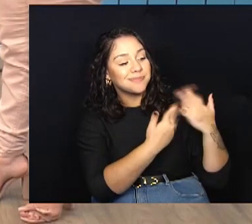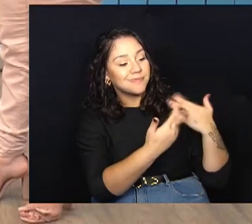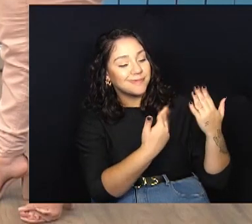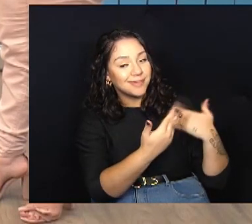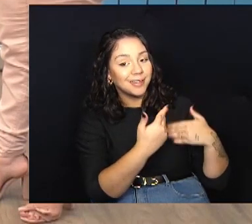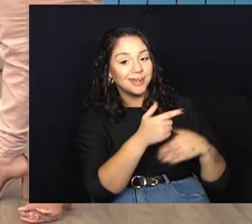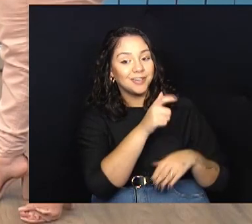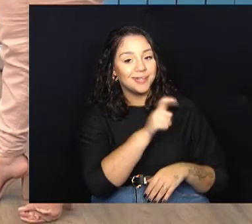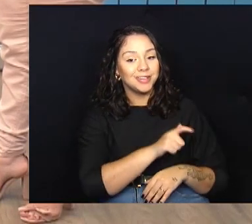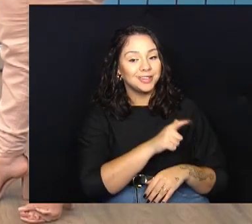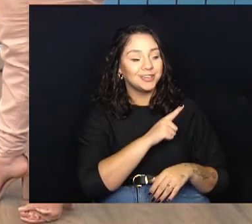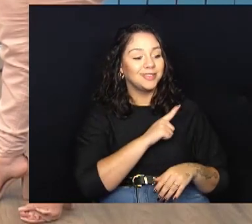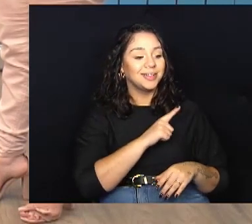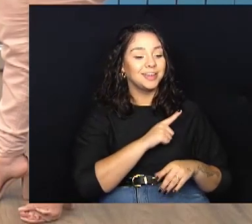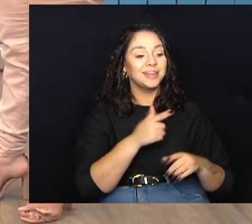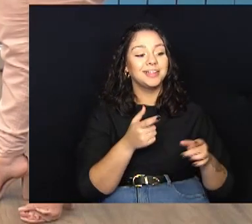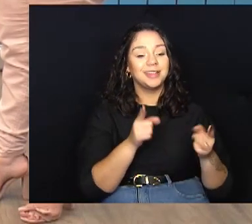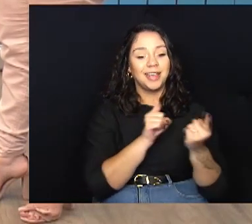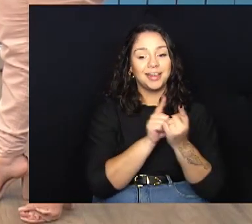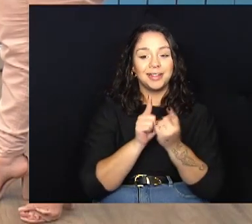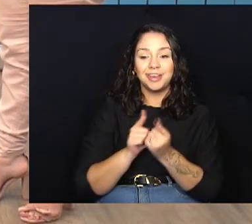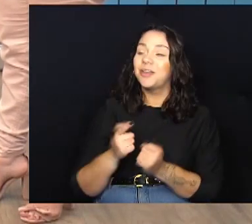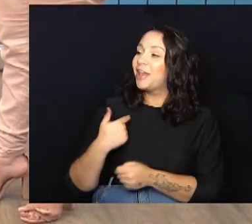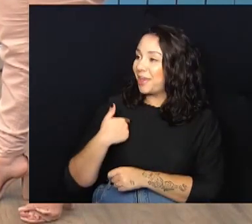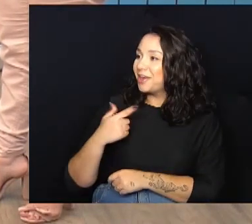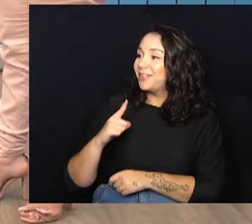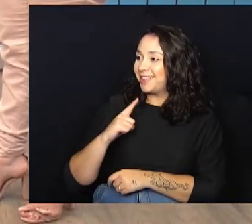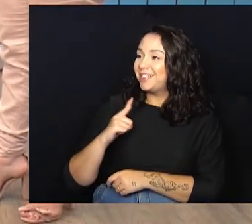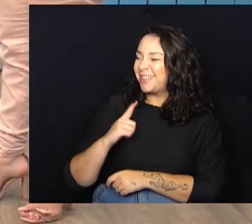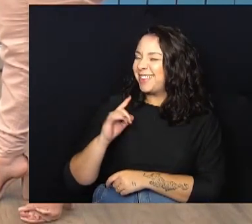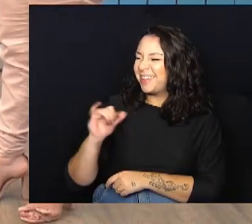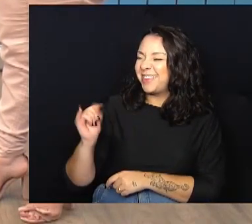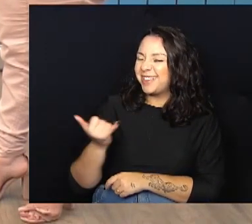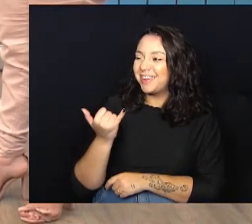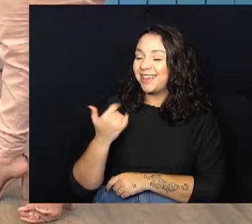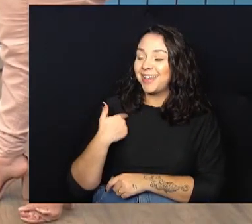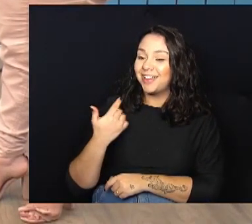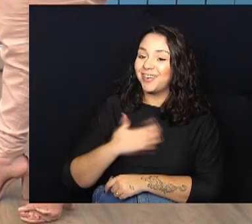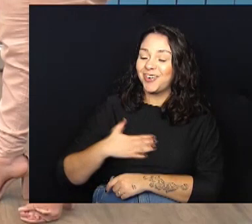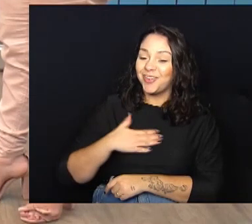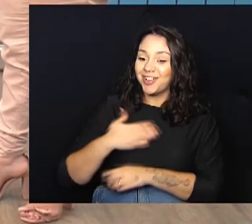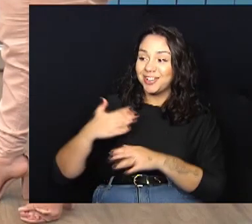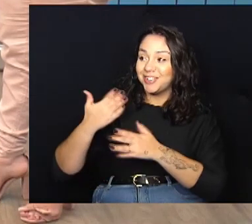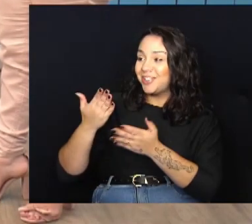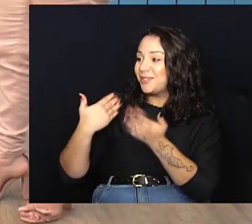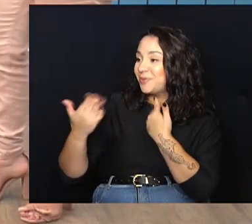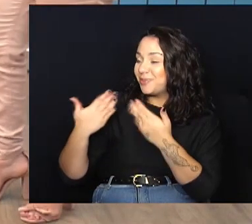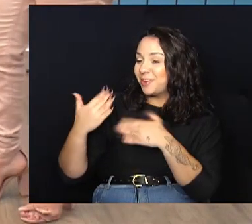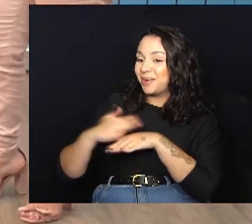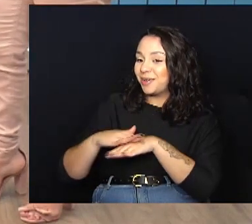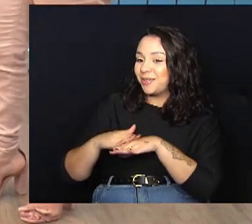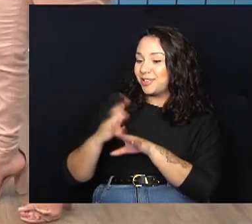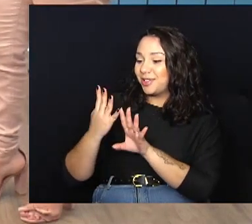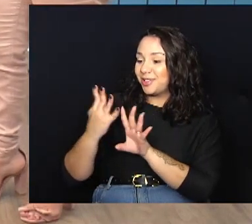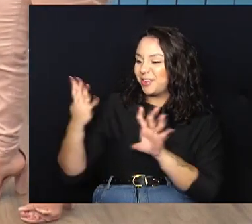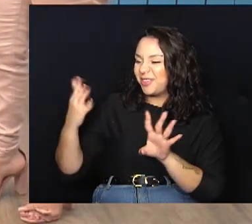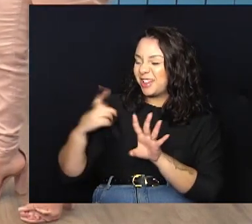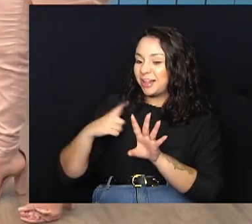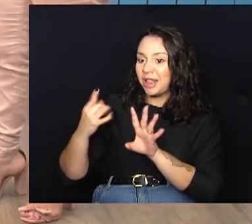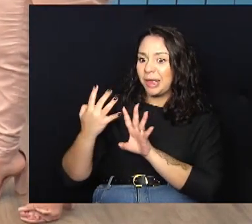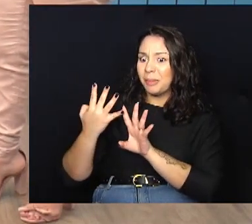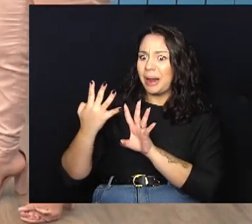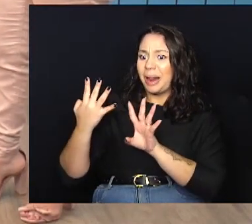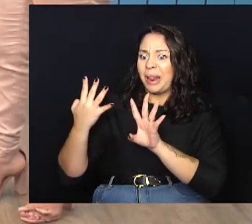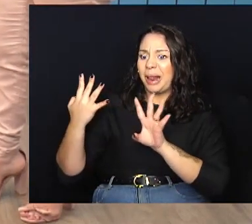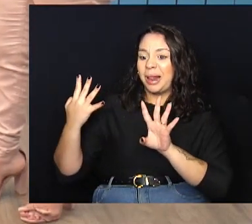uma pessoa que tá no caixa confesso que tem viu confesso que eu gosto de conversar na fila do caixa Ainda mais quando tá aquela fila